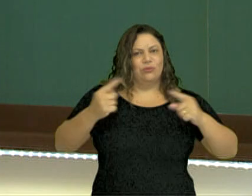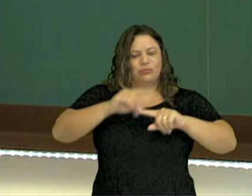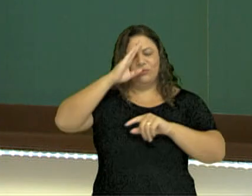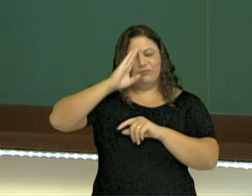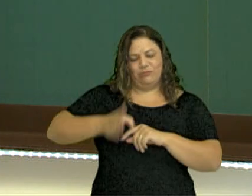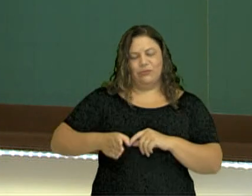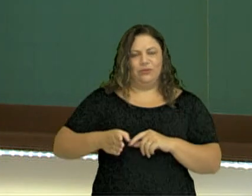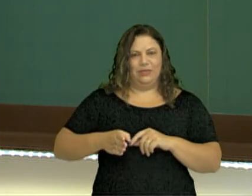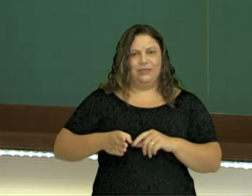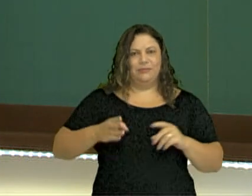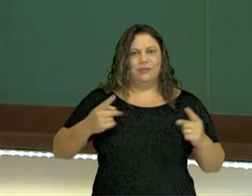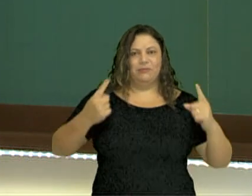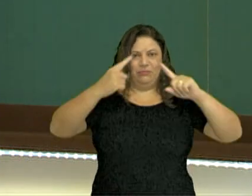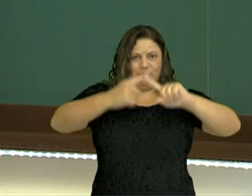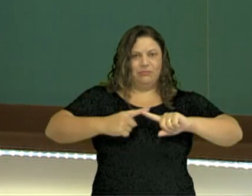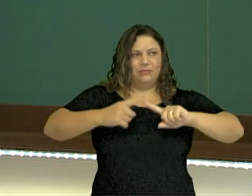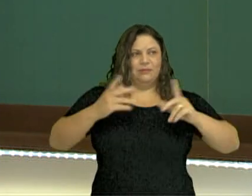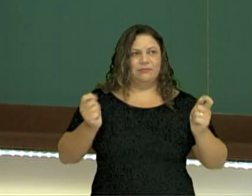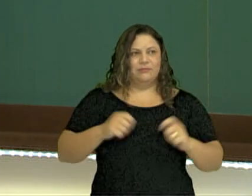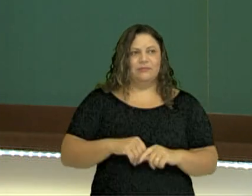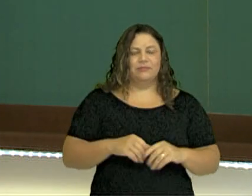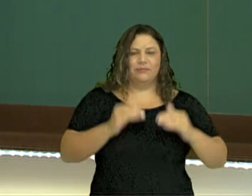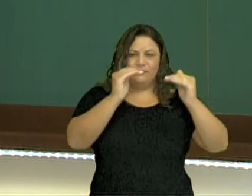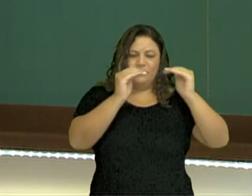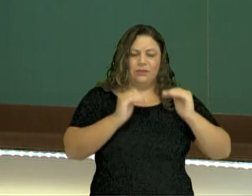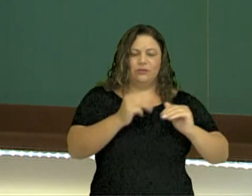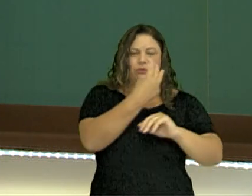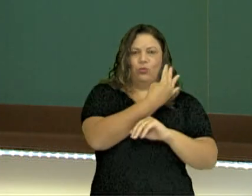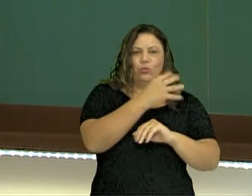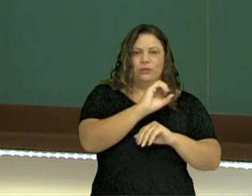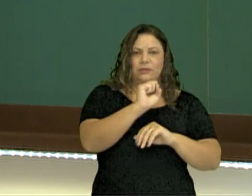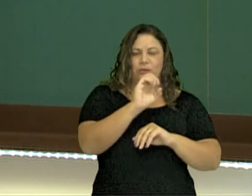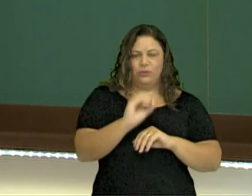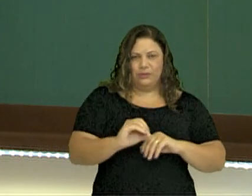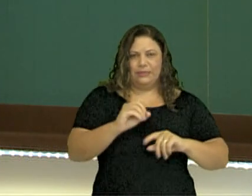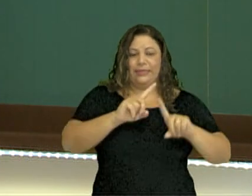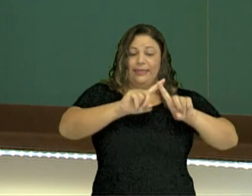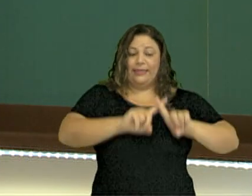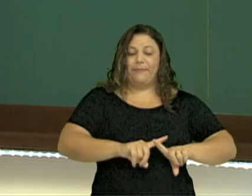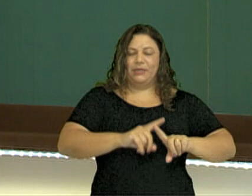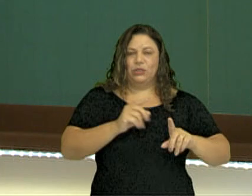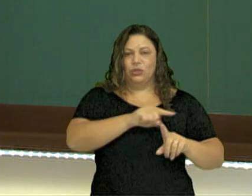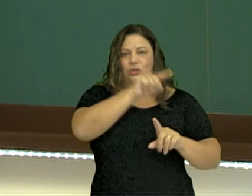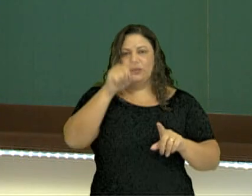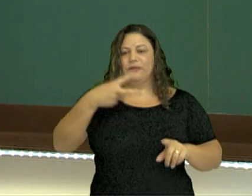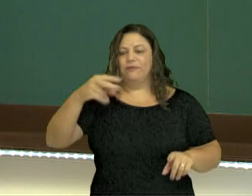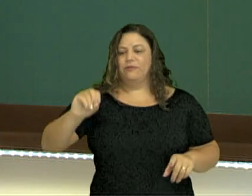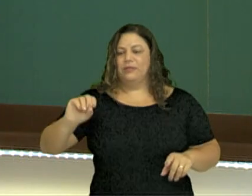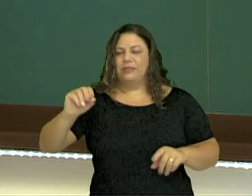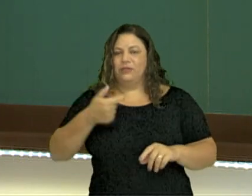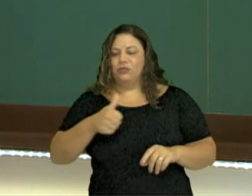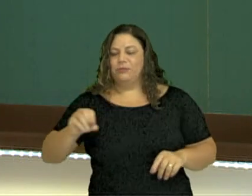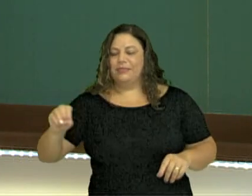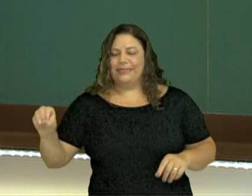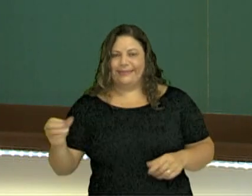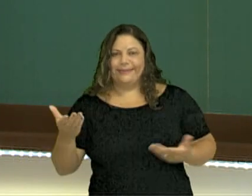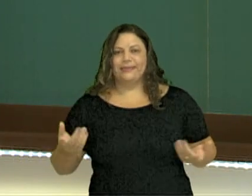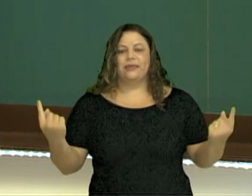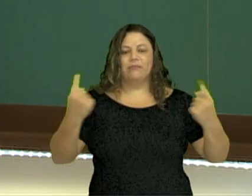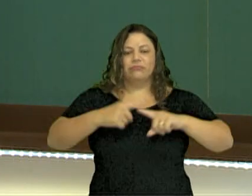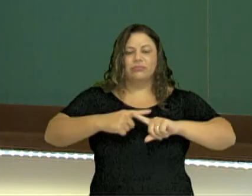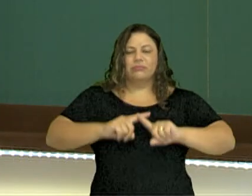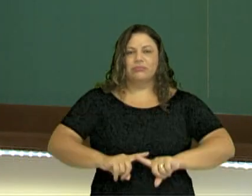diretamente proporcionais. Então, formando a proporção, 480 está para x, 20 está para 100.